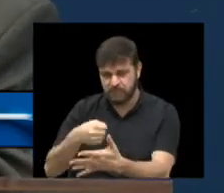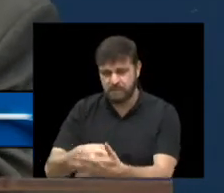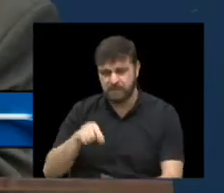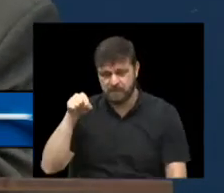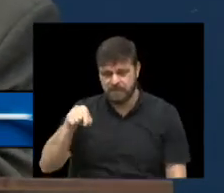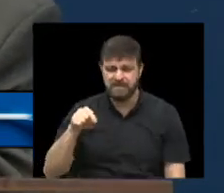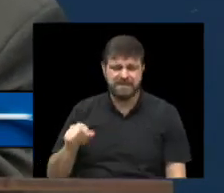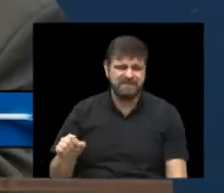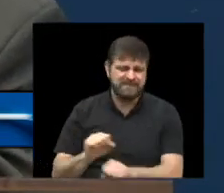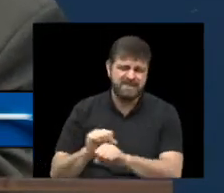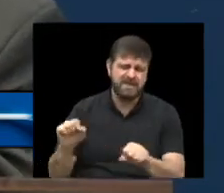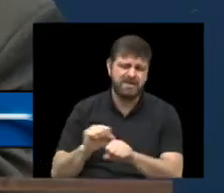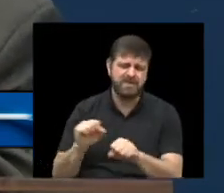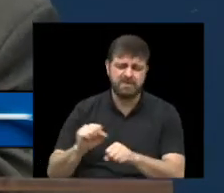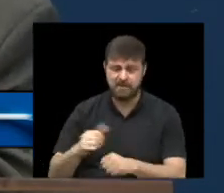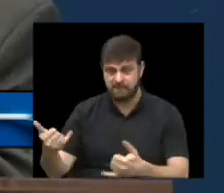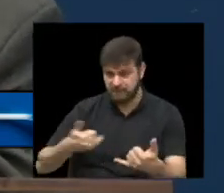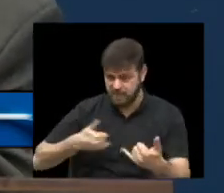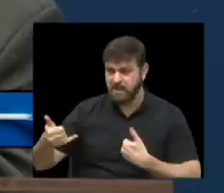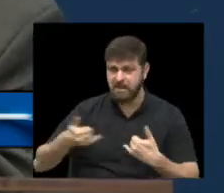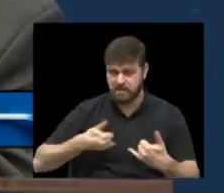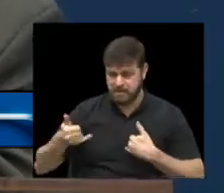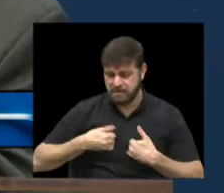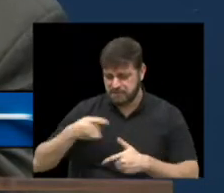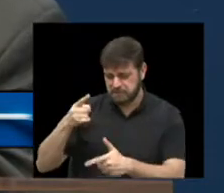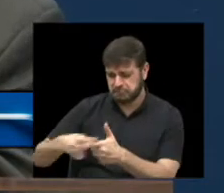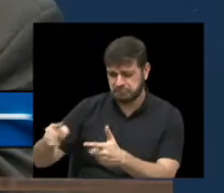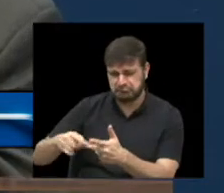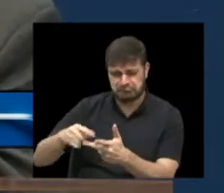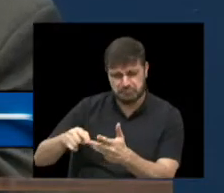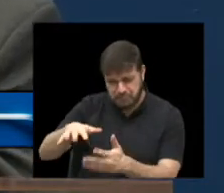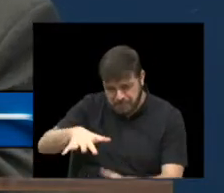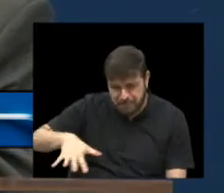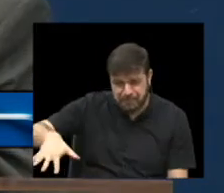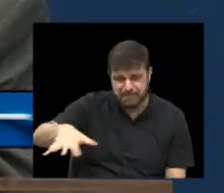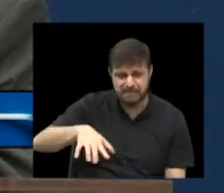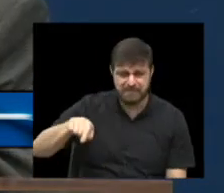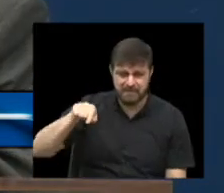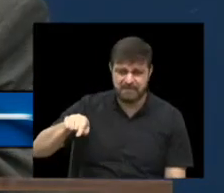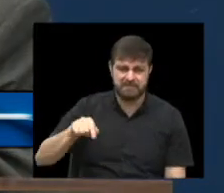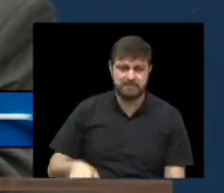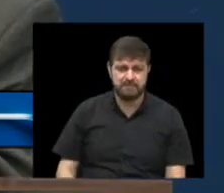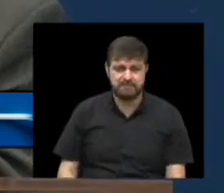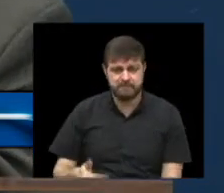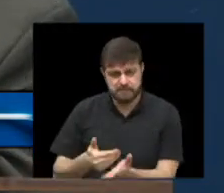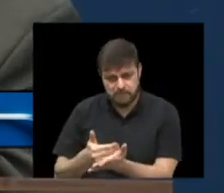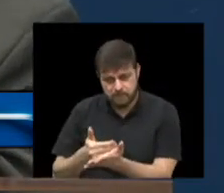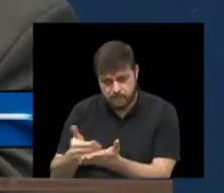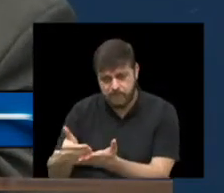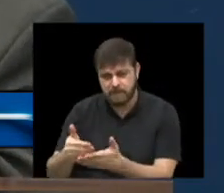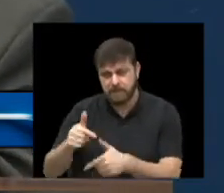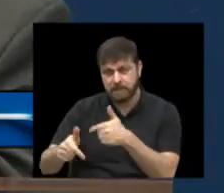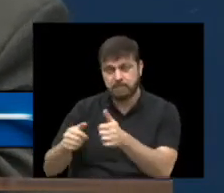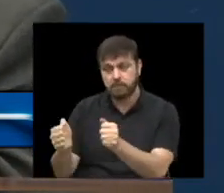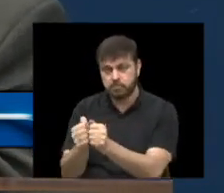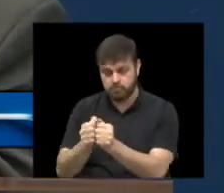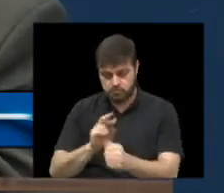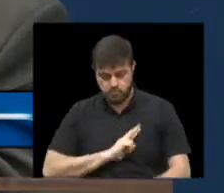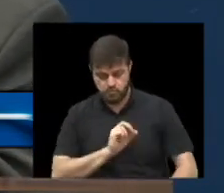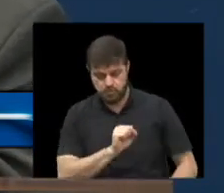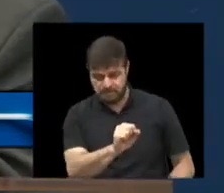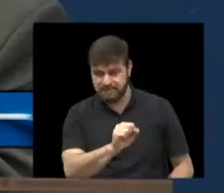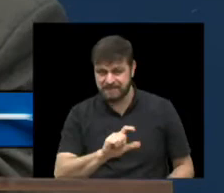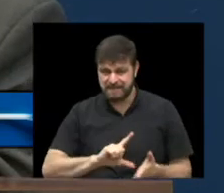Ele adorava trazer as demandas de Souza, especialmente daquela região, como eu disse, inicialmente para o vereador Rossini, depois